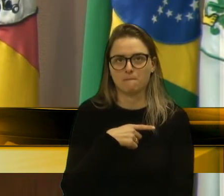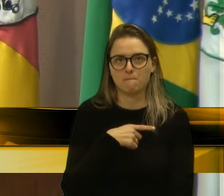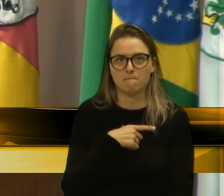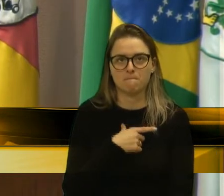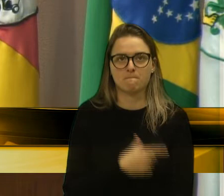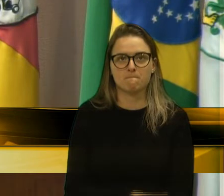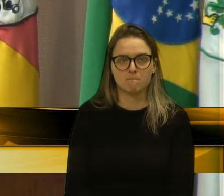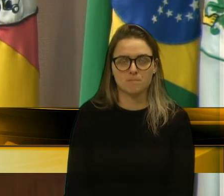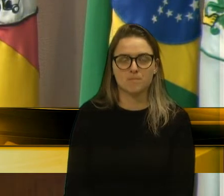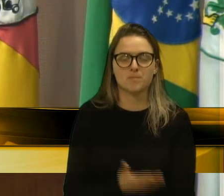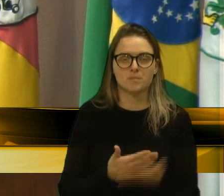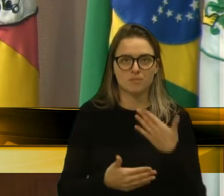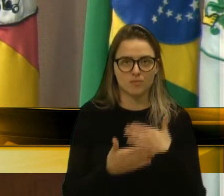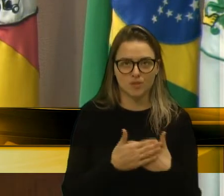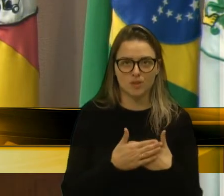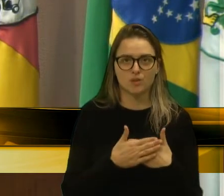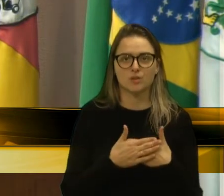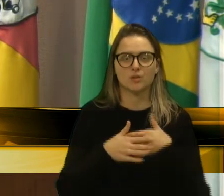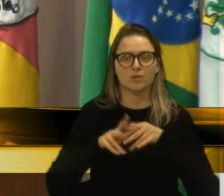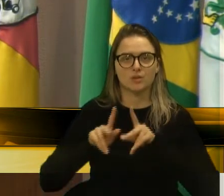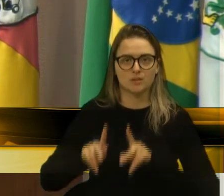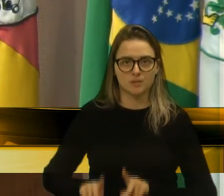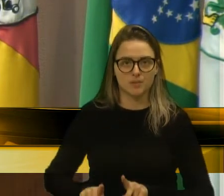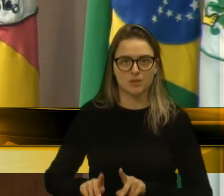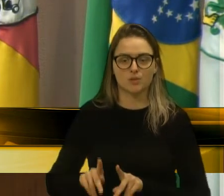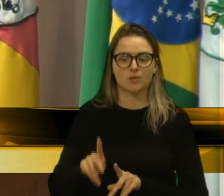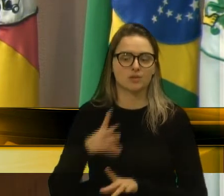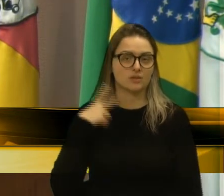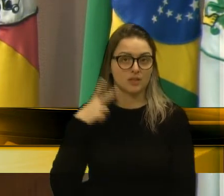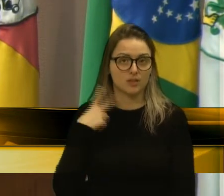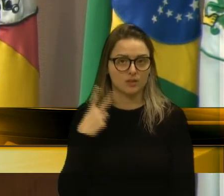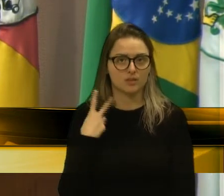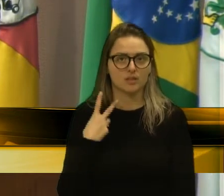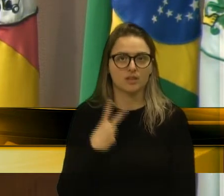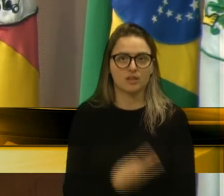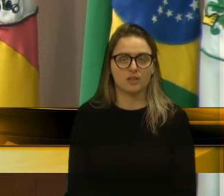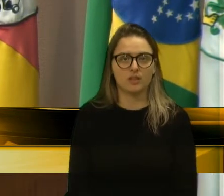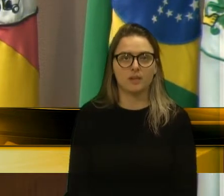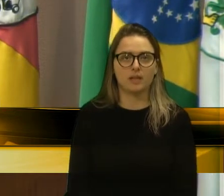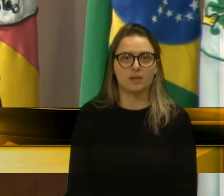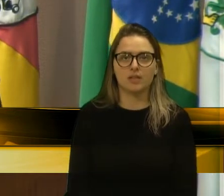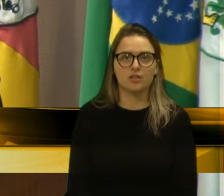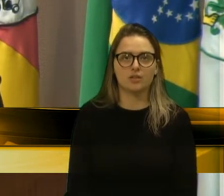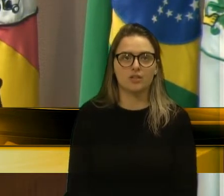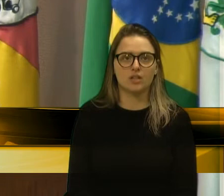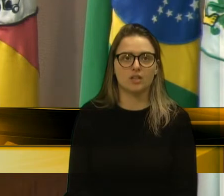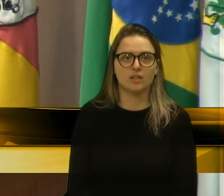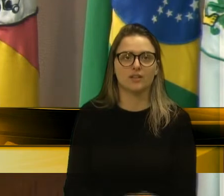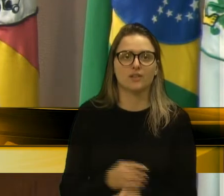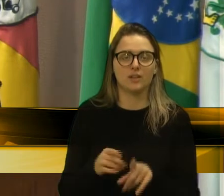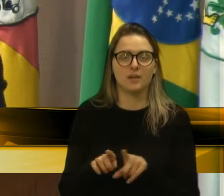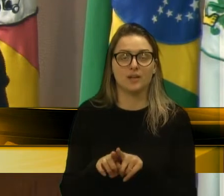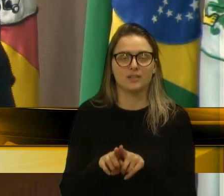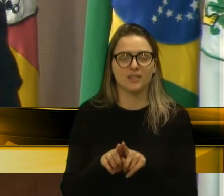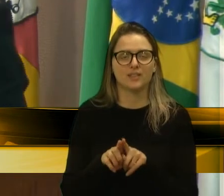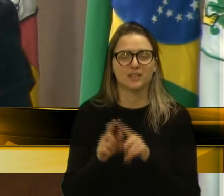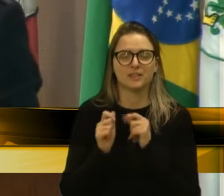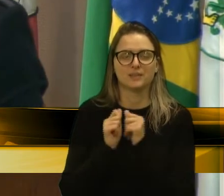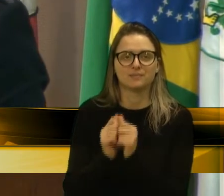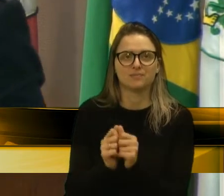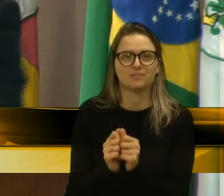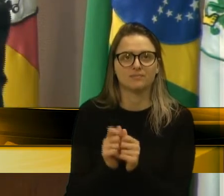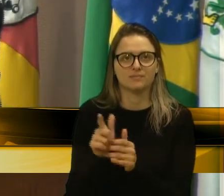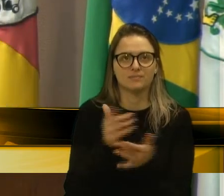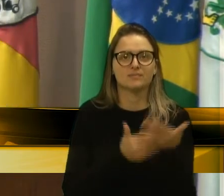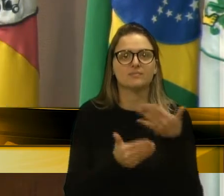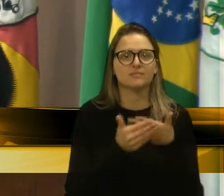dos nobres, edis, vereadores. Já perdemos uma vez e foi feio, foi de lavada.